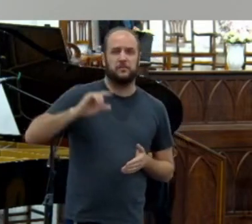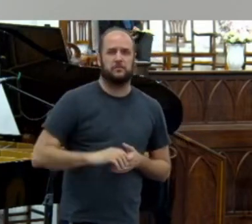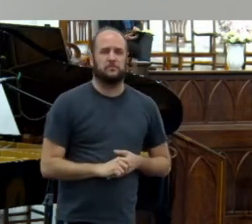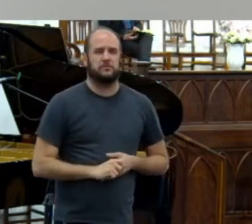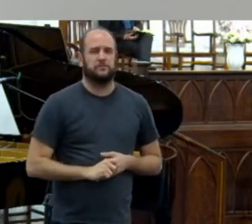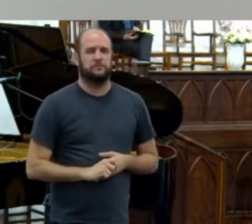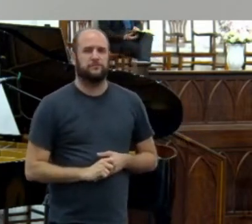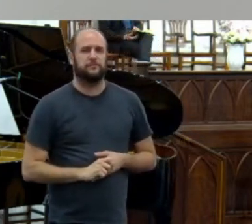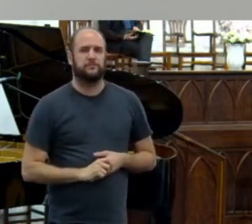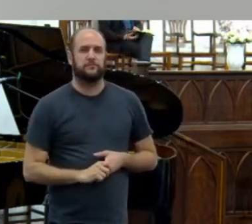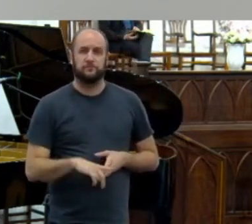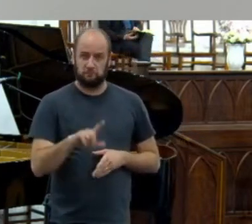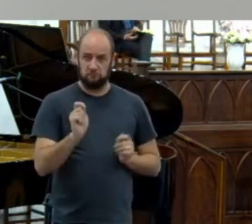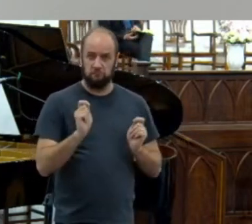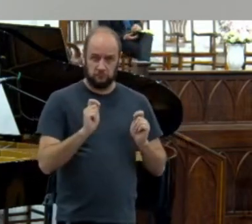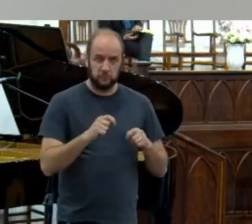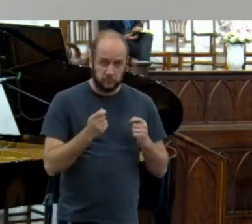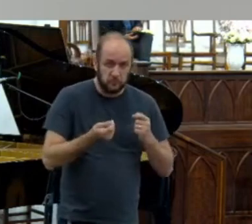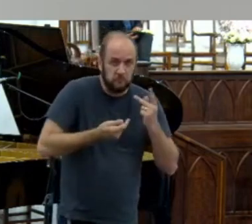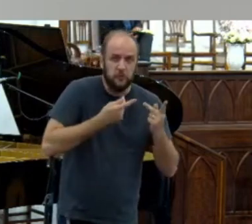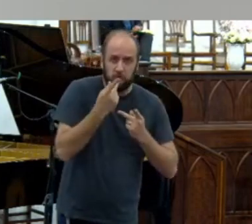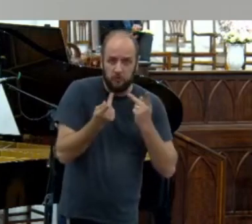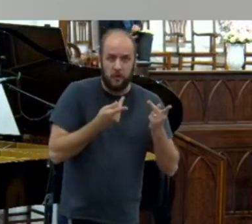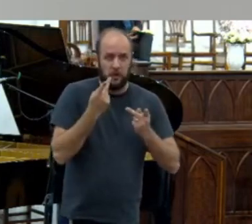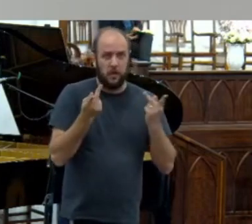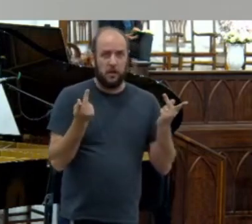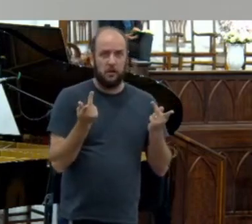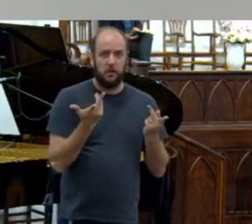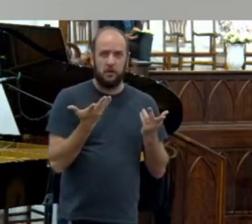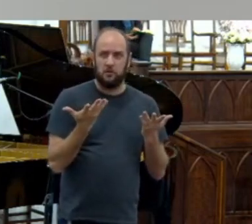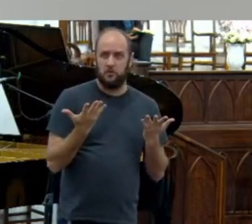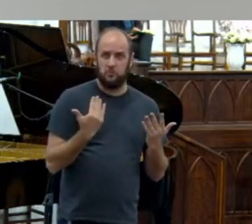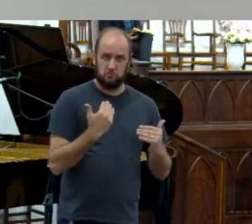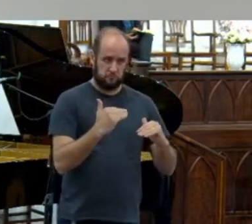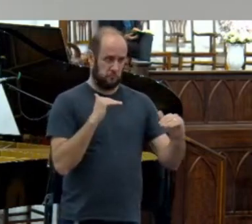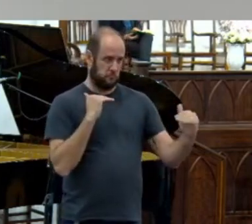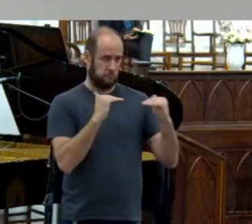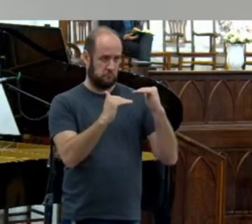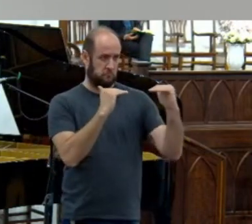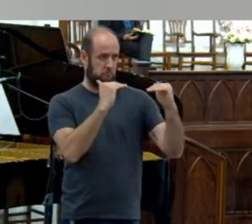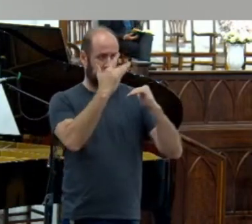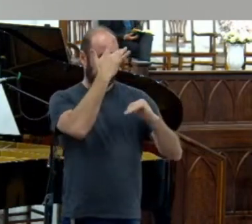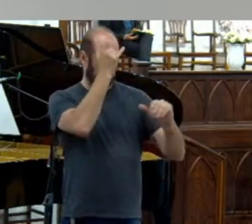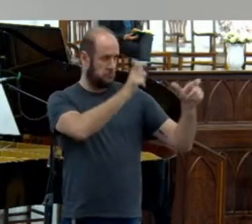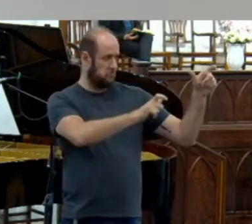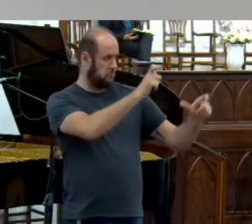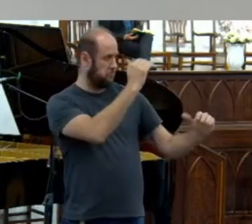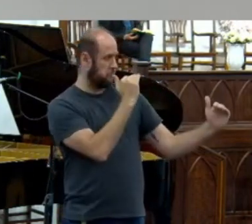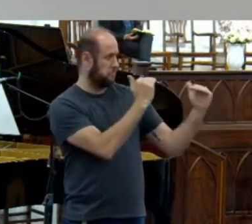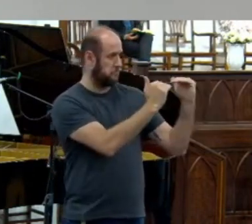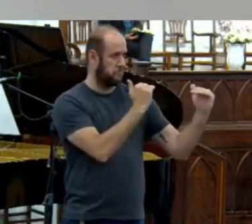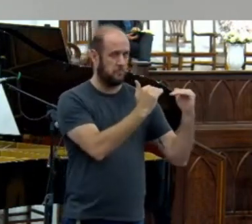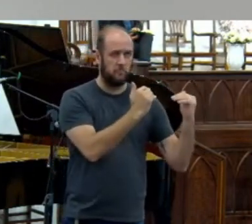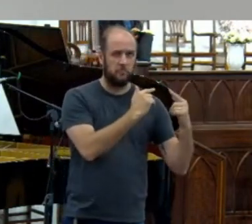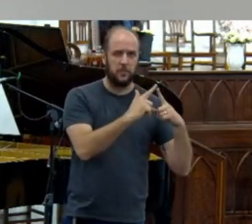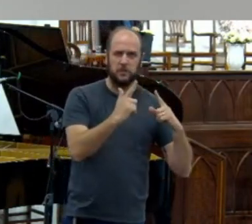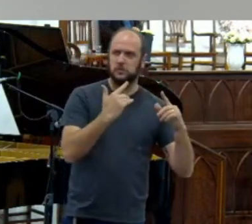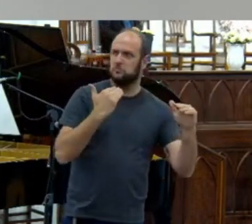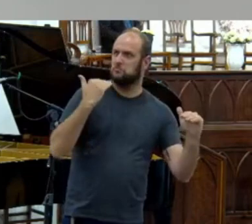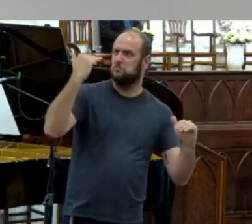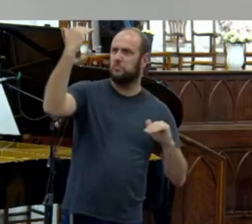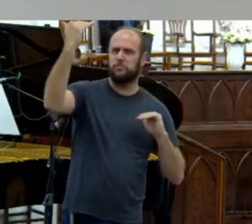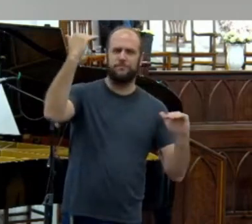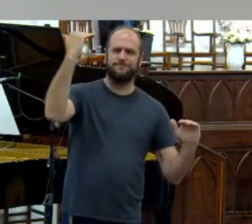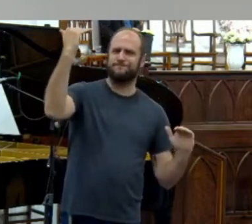Tu podes argumentar contra uma criatura como tu, mas não podes argumentar